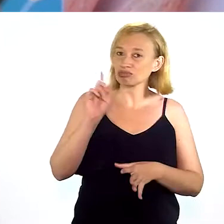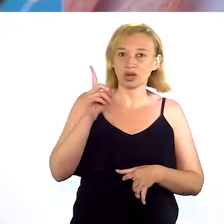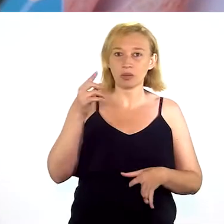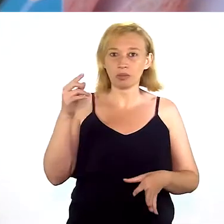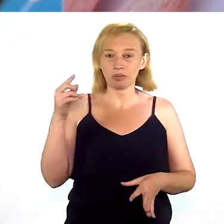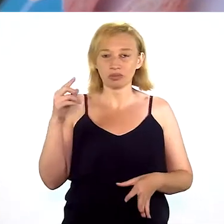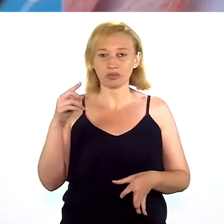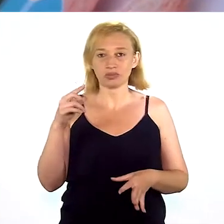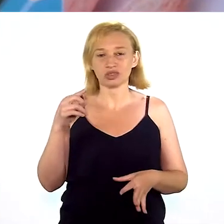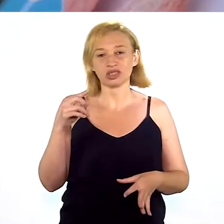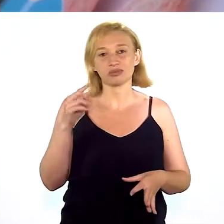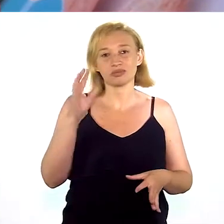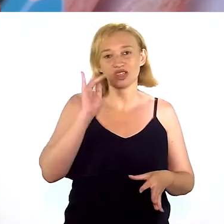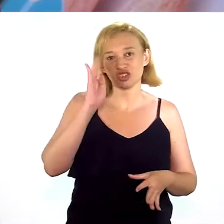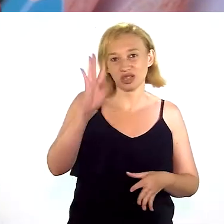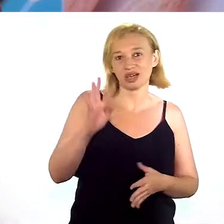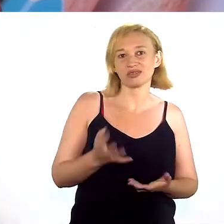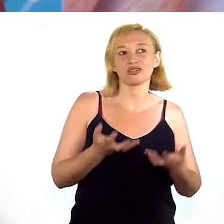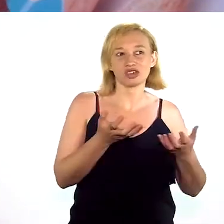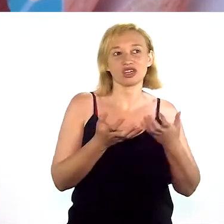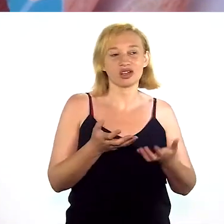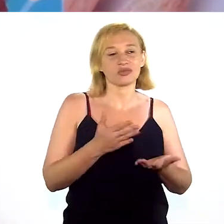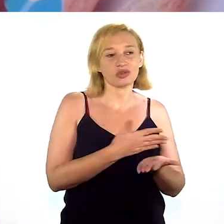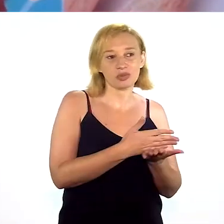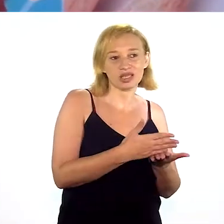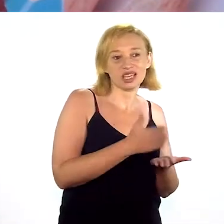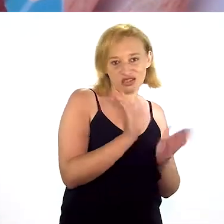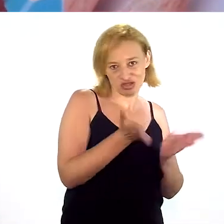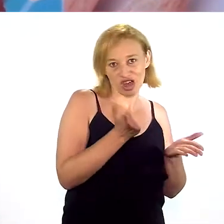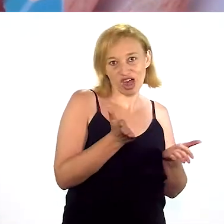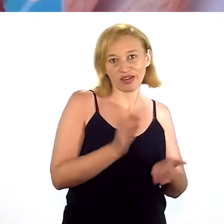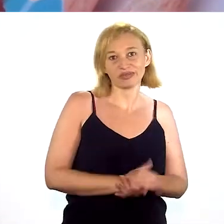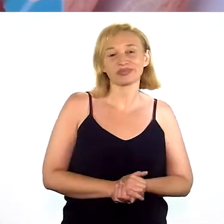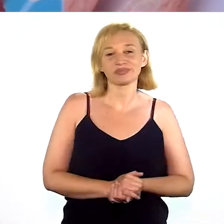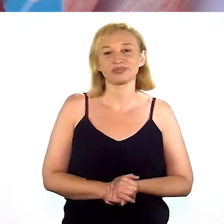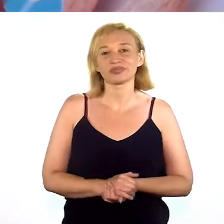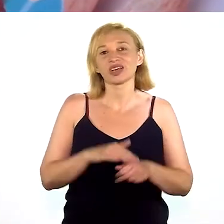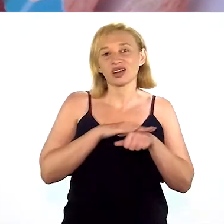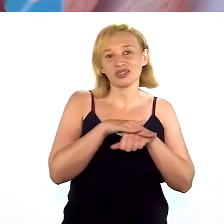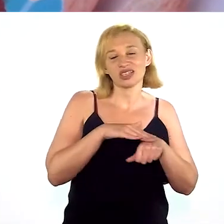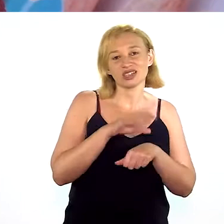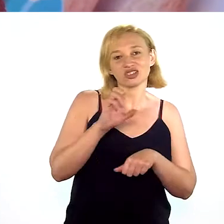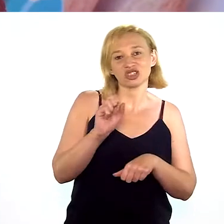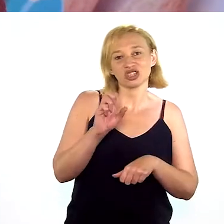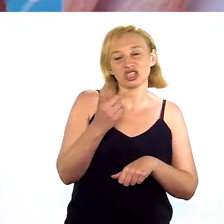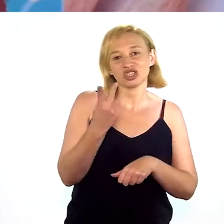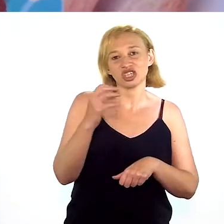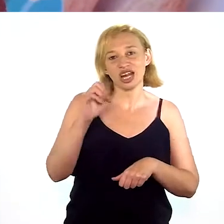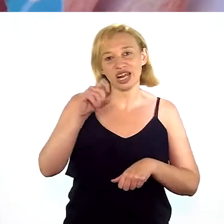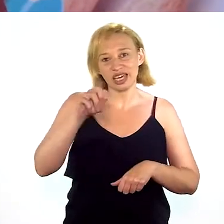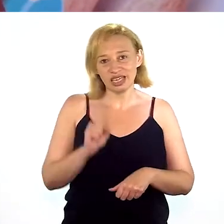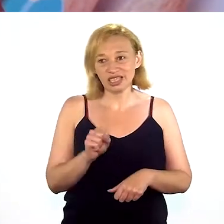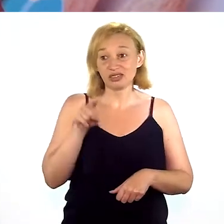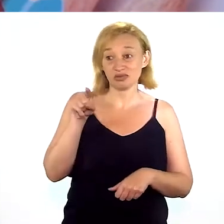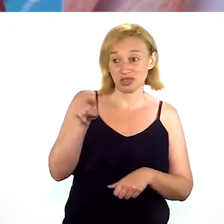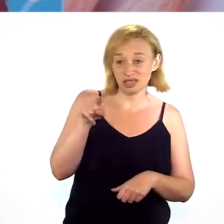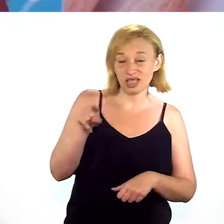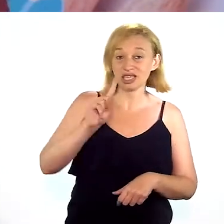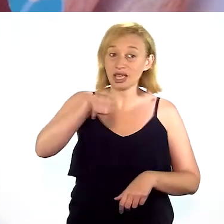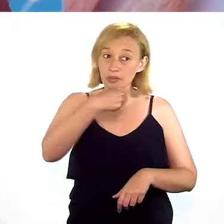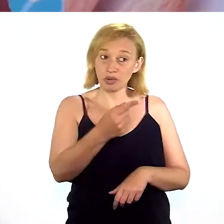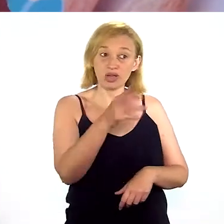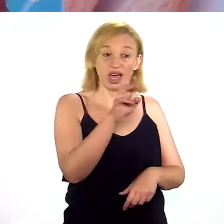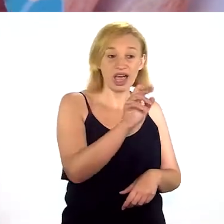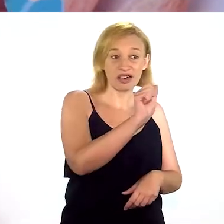me tocado. Eu queria ouvir isso. Agora, vamos começar aí, então, já que a gente já estava conversando com a Charlene,